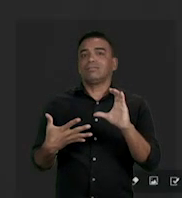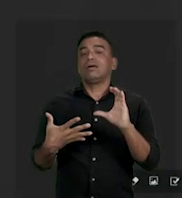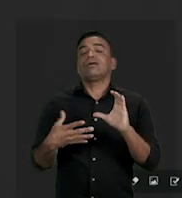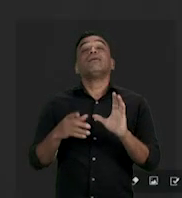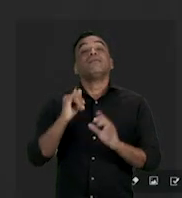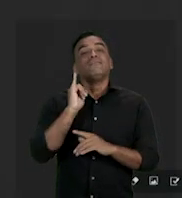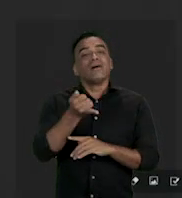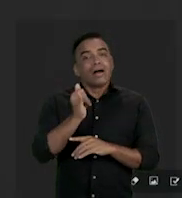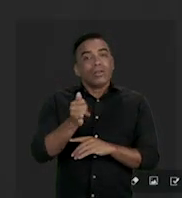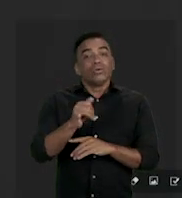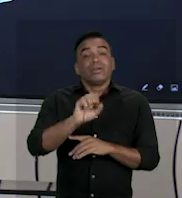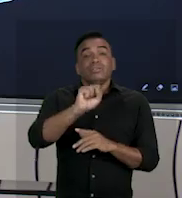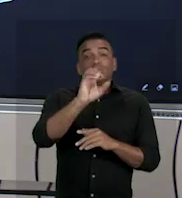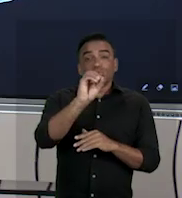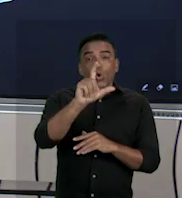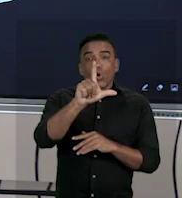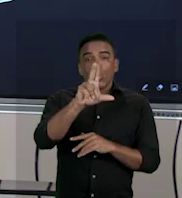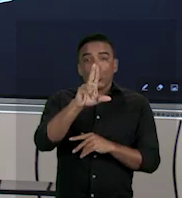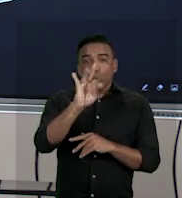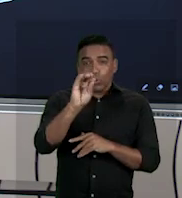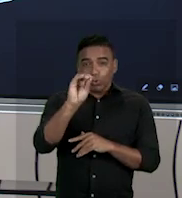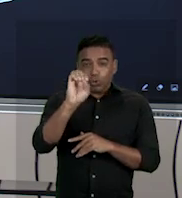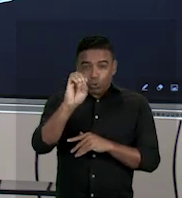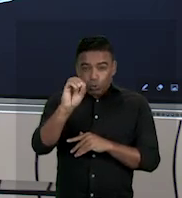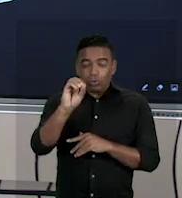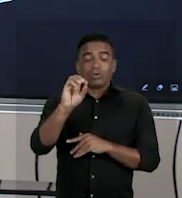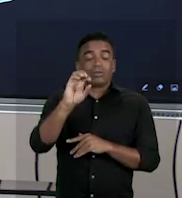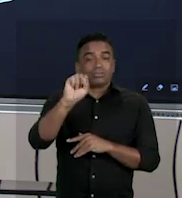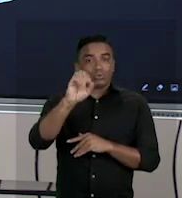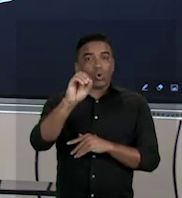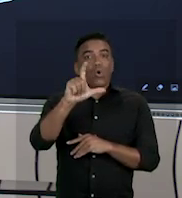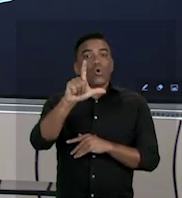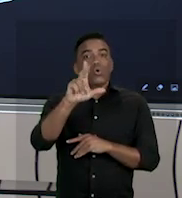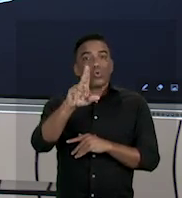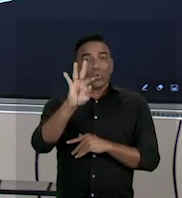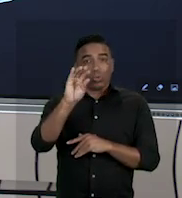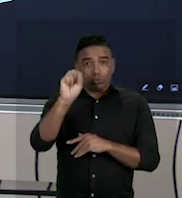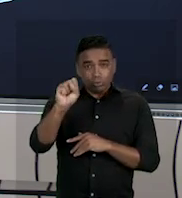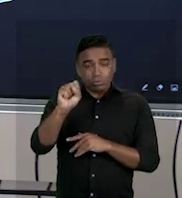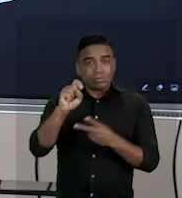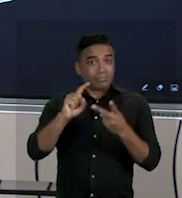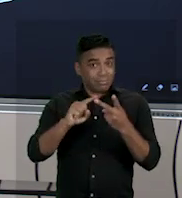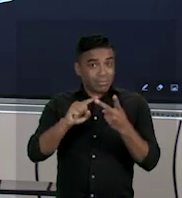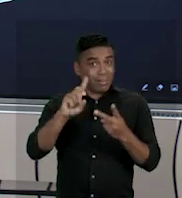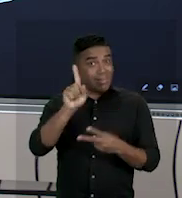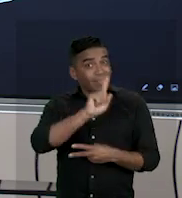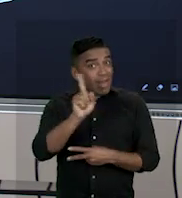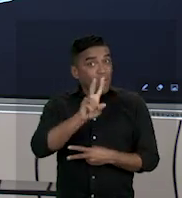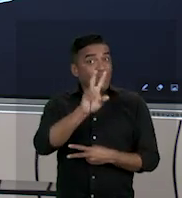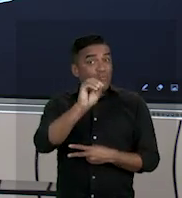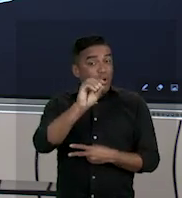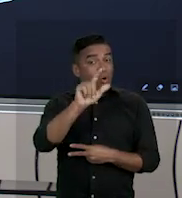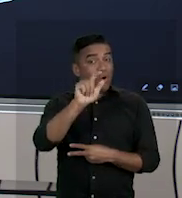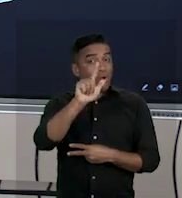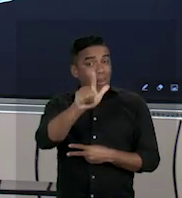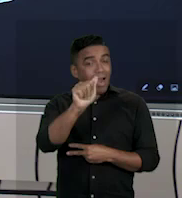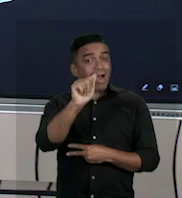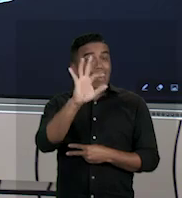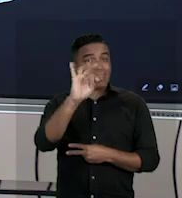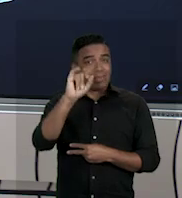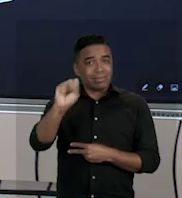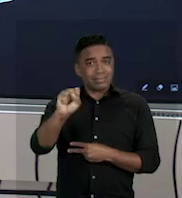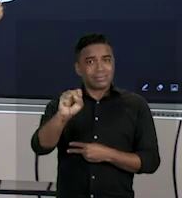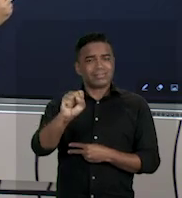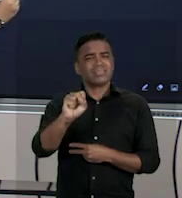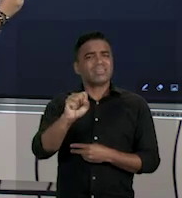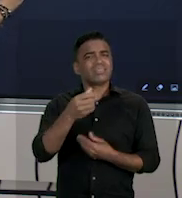então de solutos não voláteis. Mas por que então que esses solutos eles